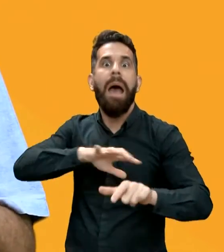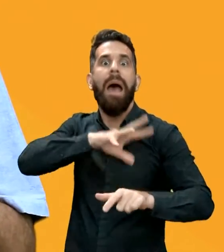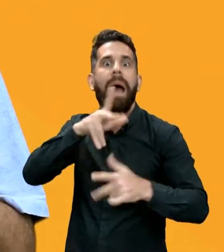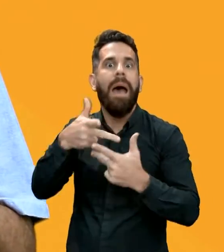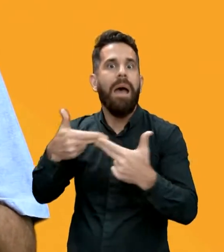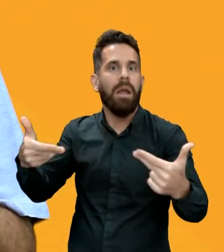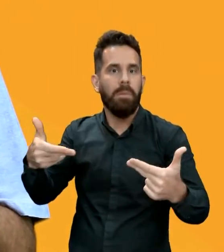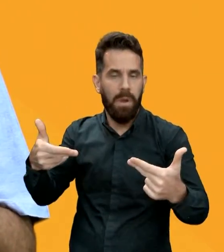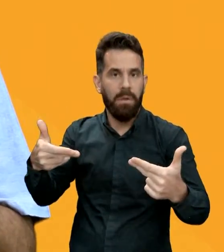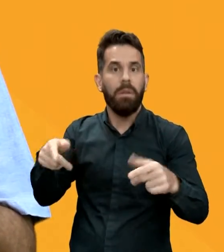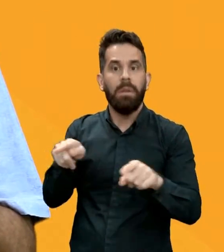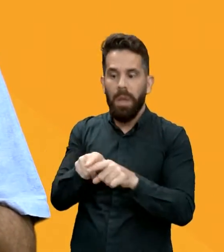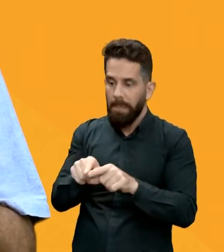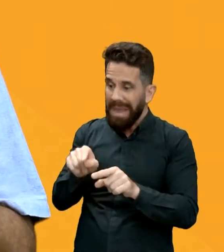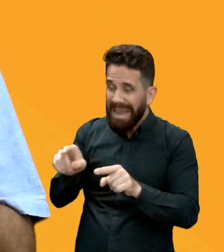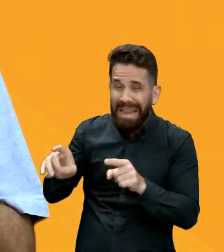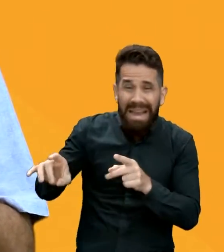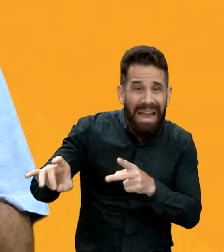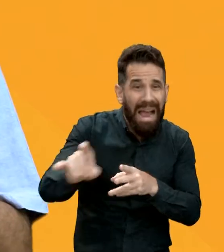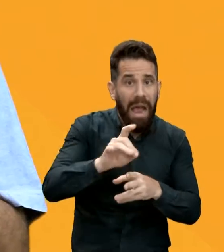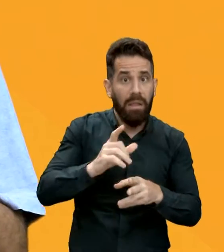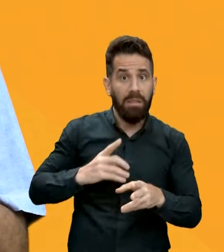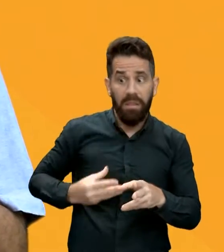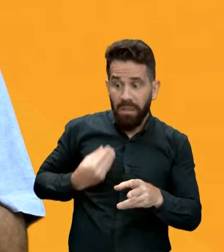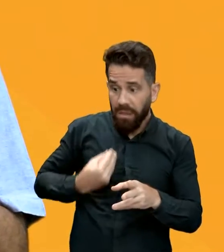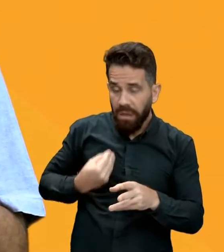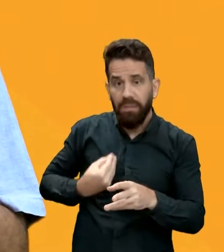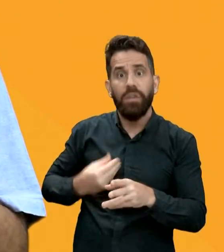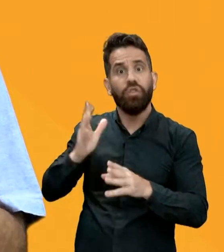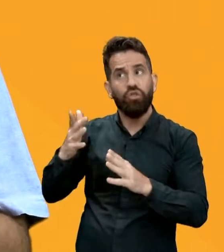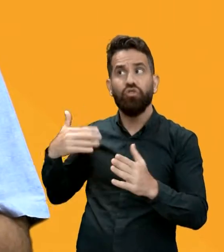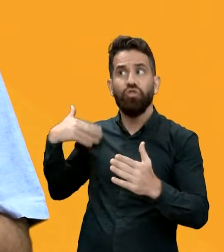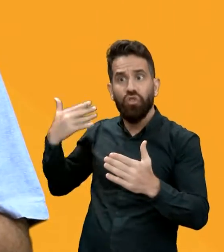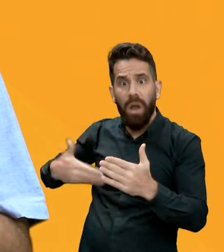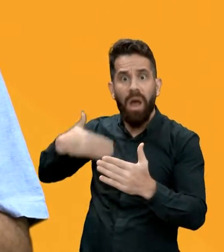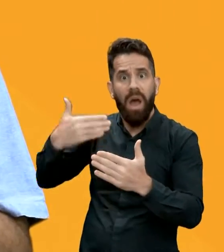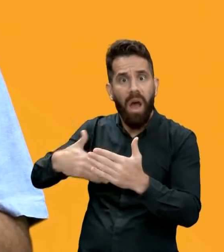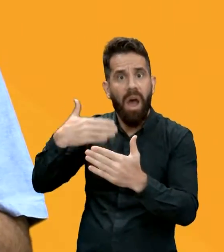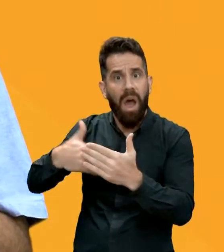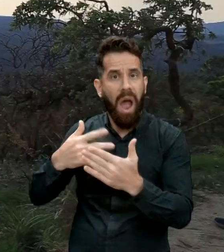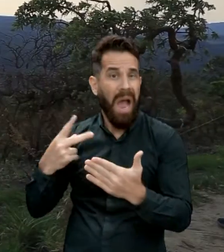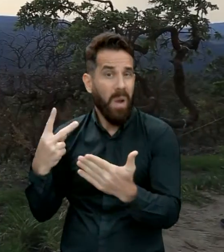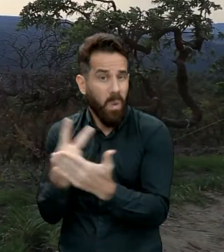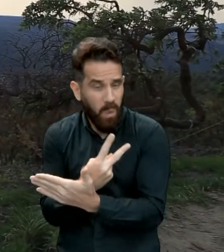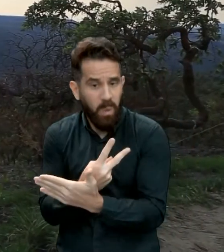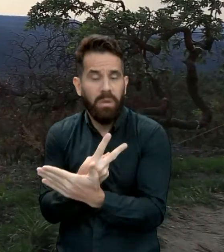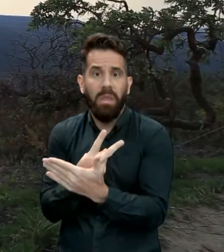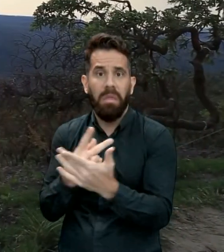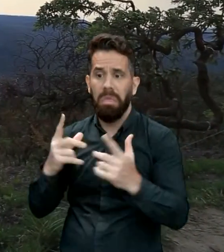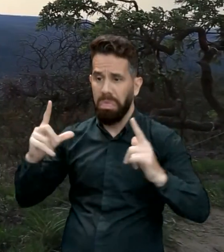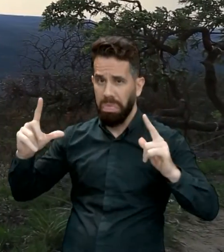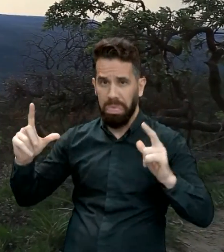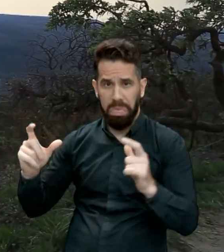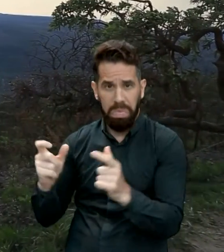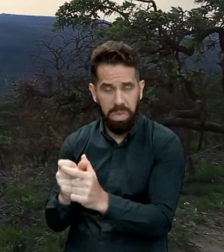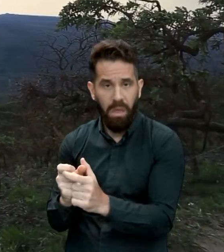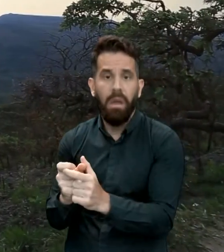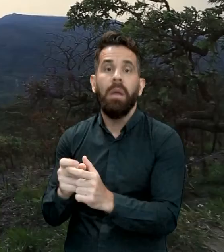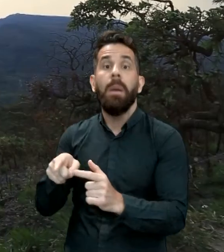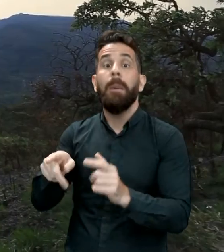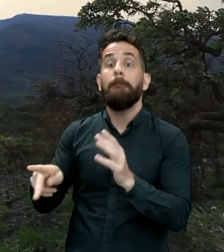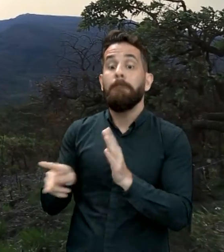distribuição de cada uma das espécies ameaçadas com as com a com as áreas eh de terras privadas